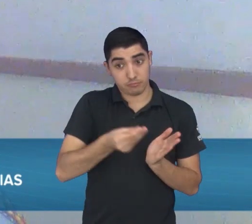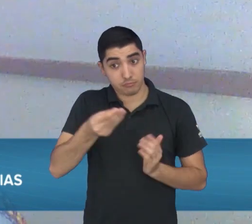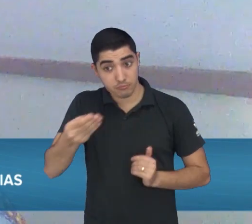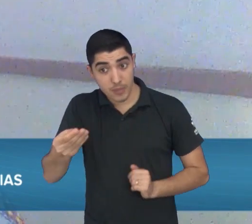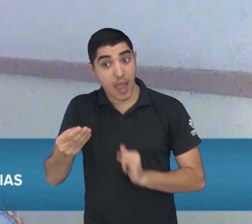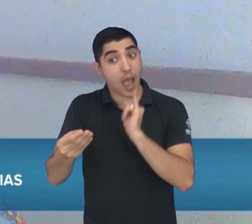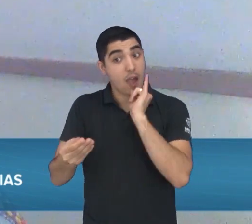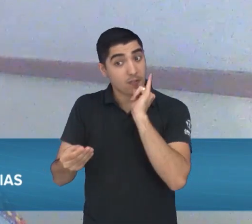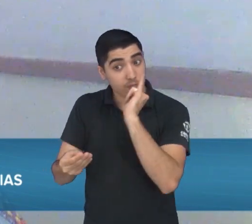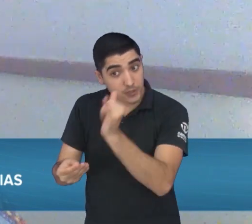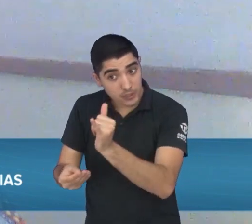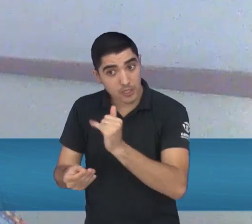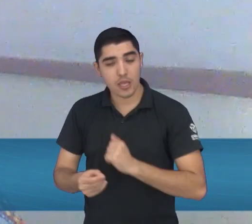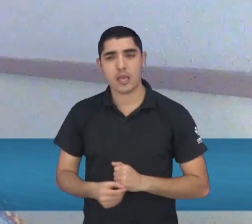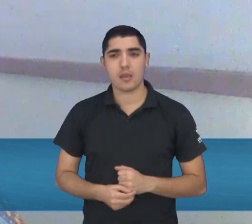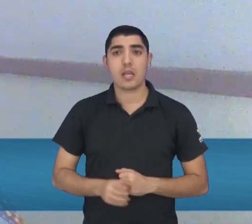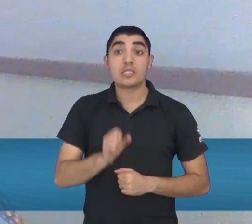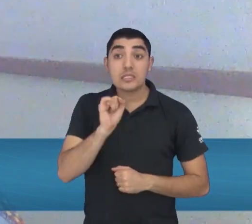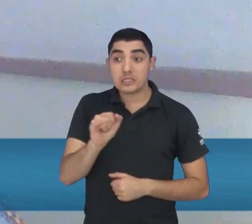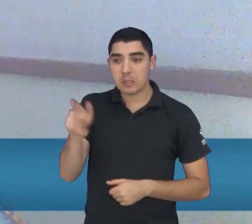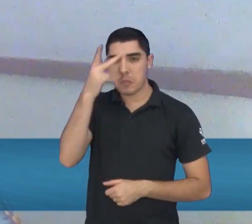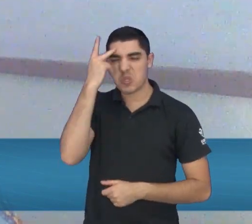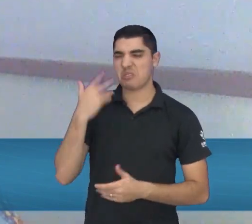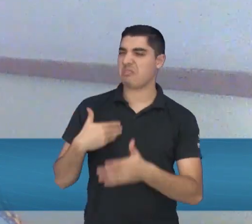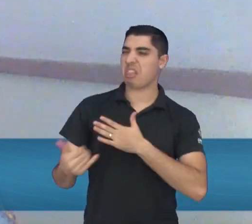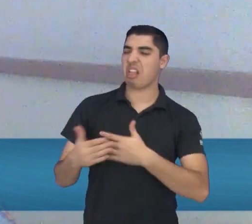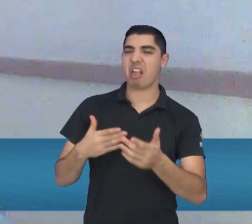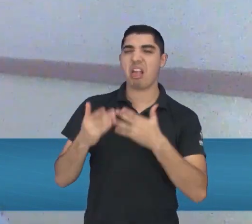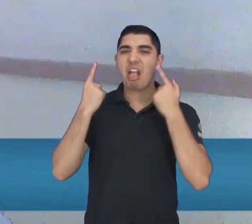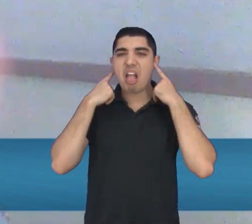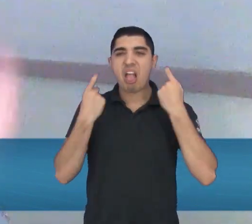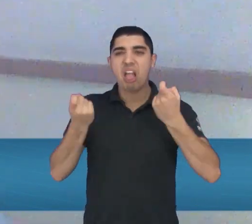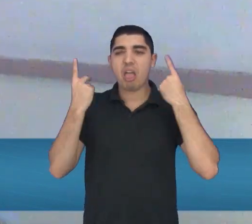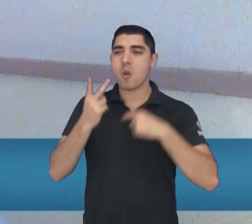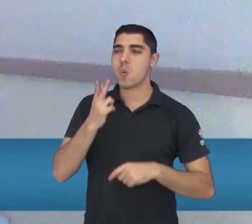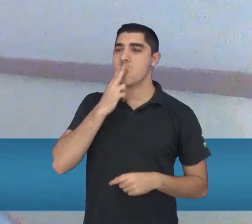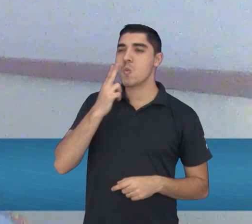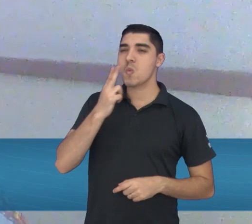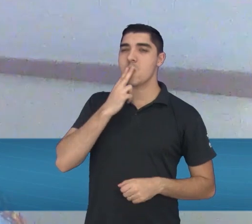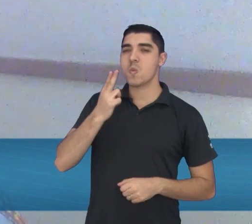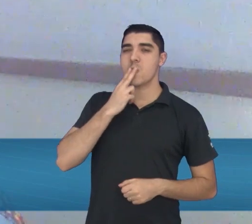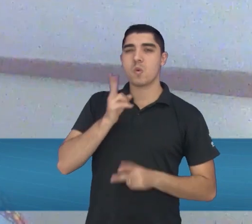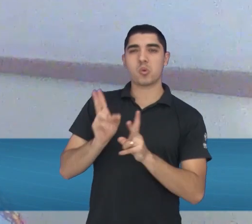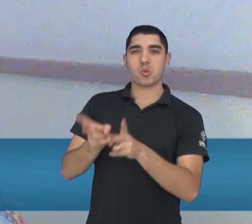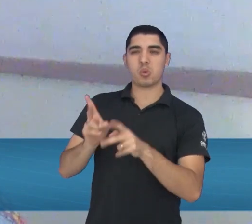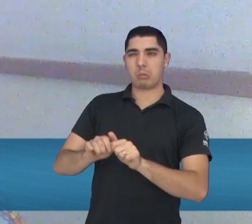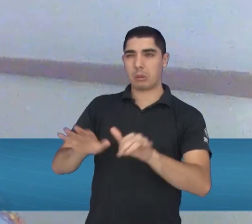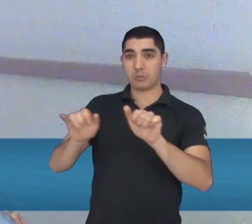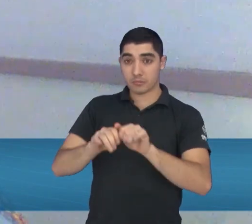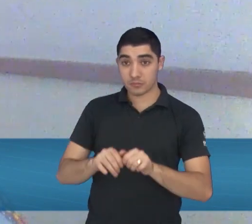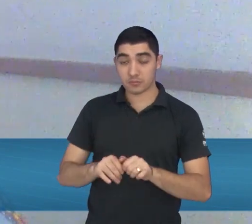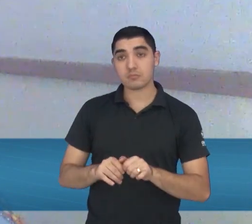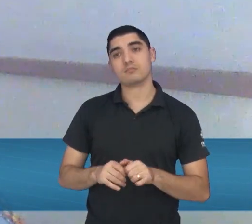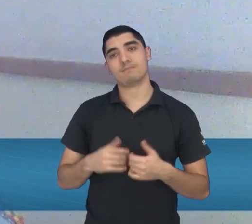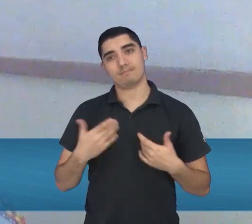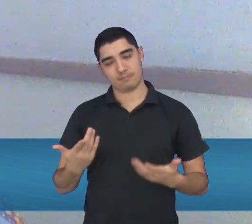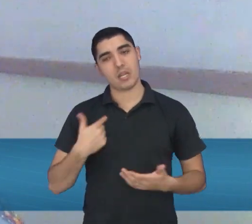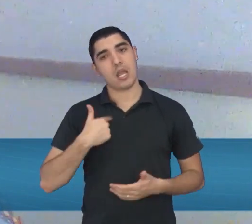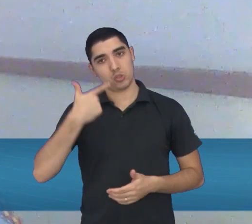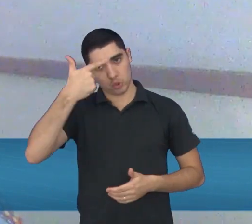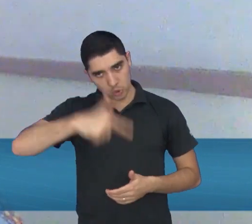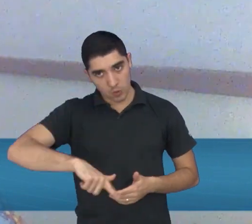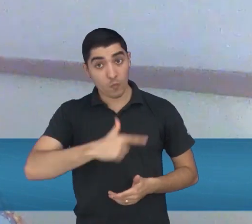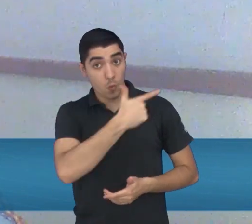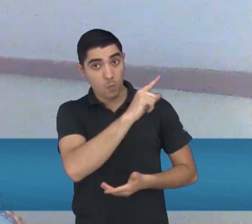assim o morador permanece, né, com a teoricamente infração, eu encaminho uma notificação por